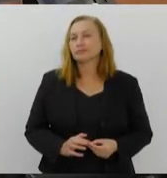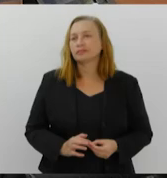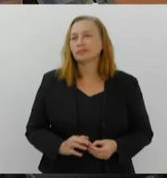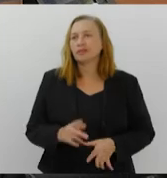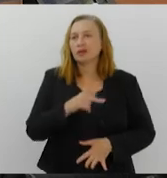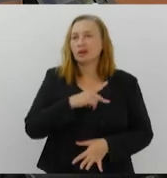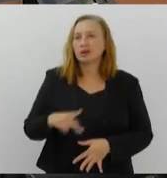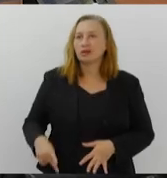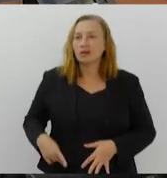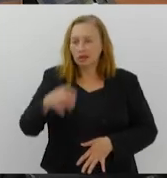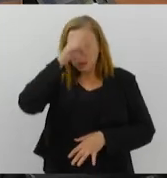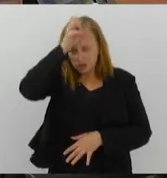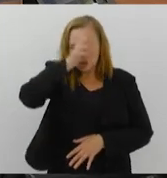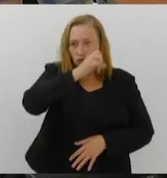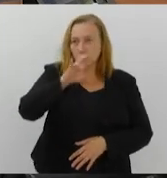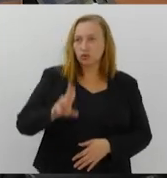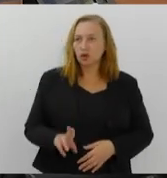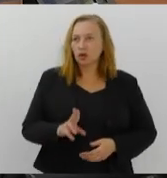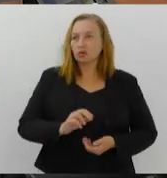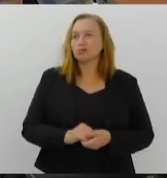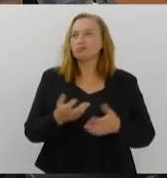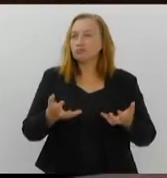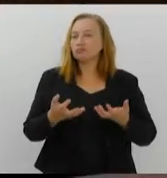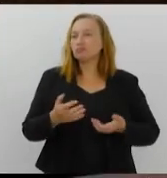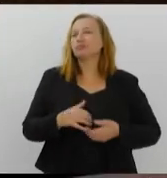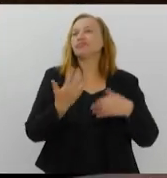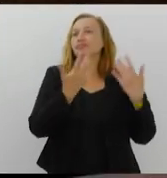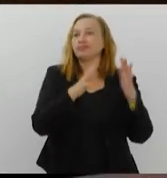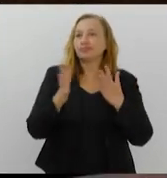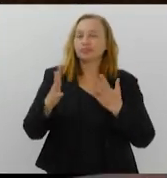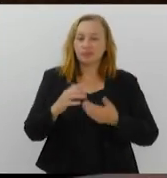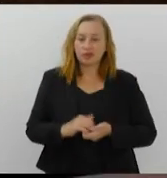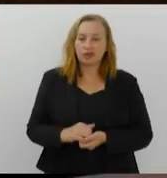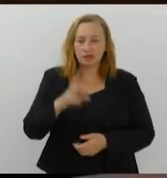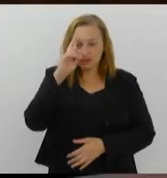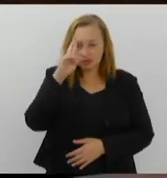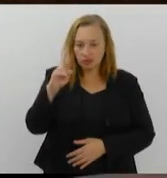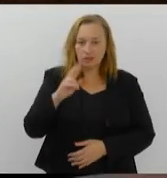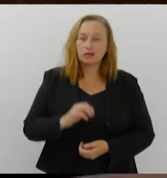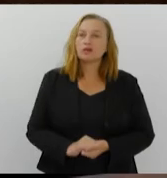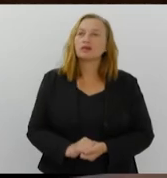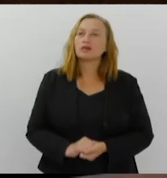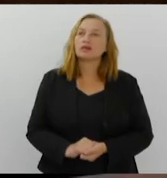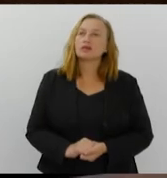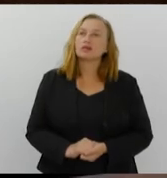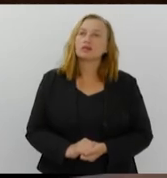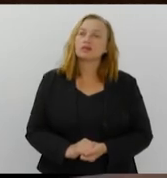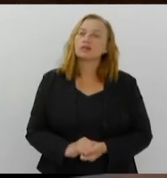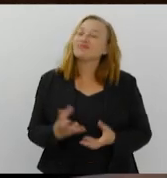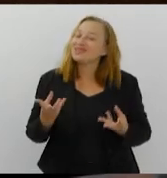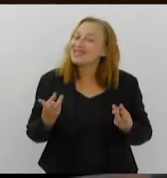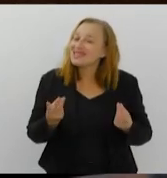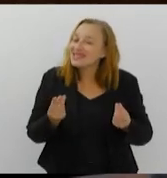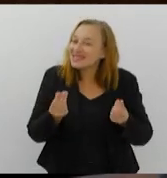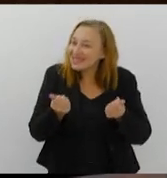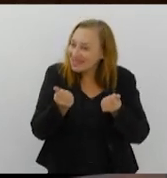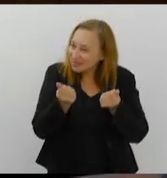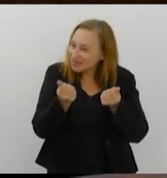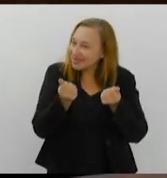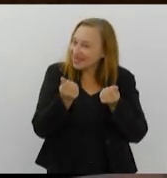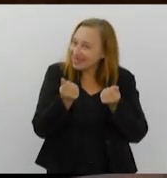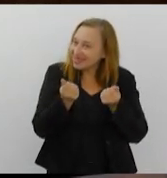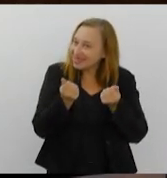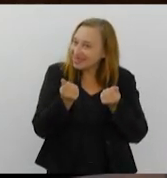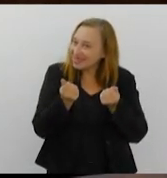Presidenta Tia Ju, eu quero parabenizar a senhora por a sua sensibilidade